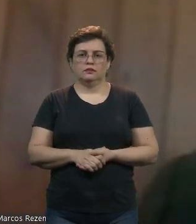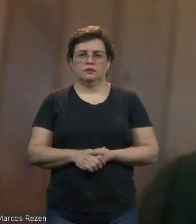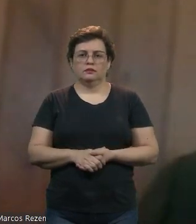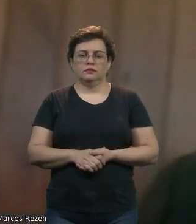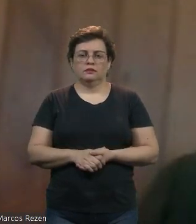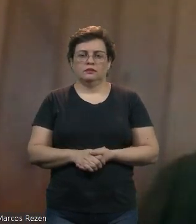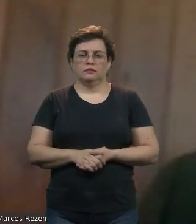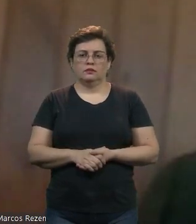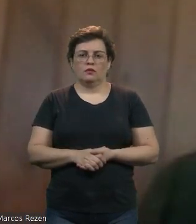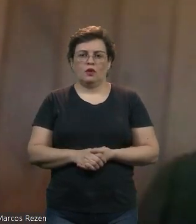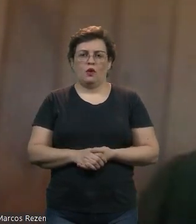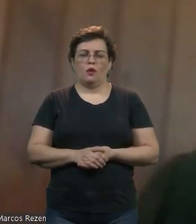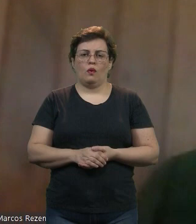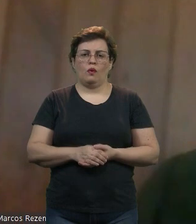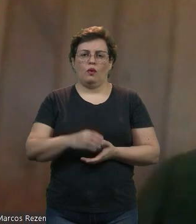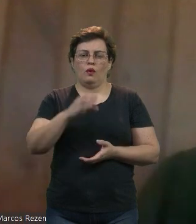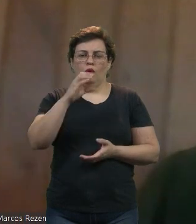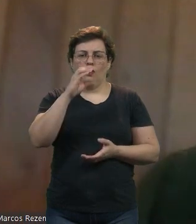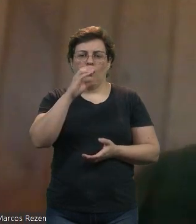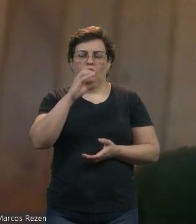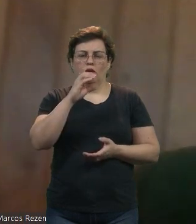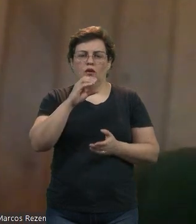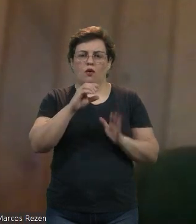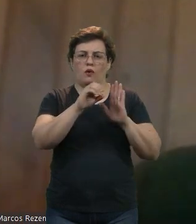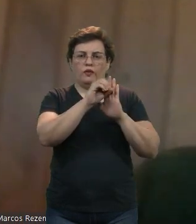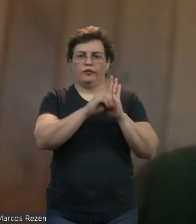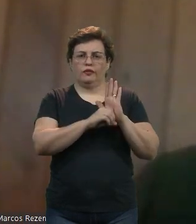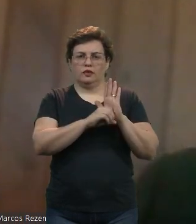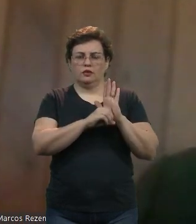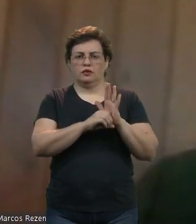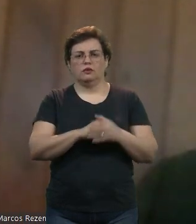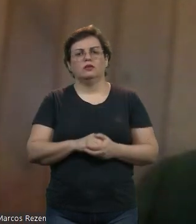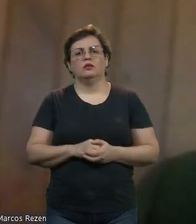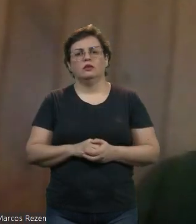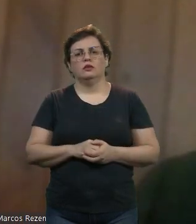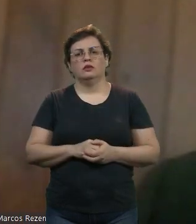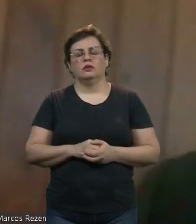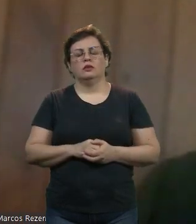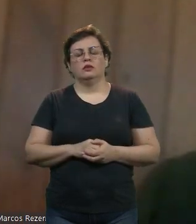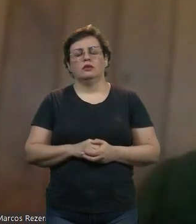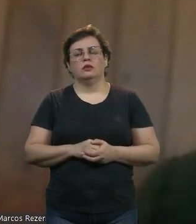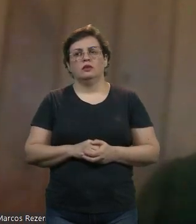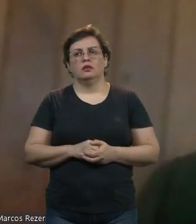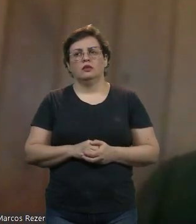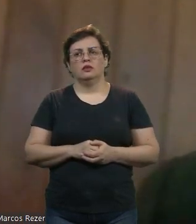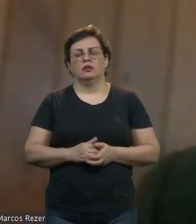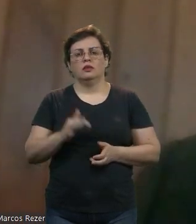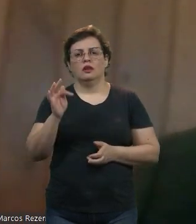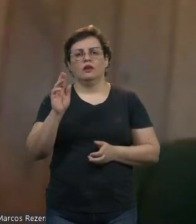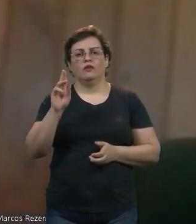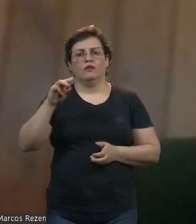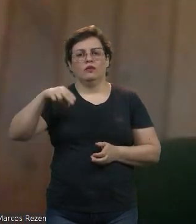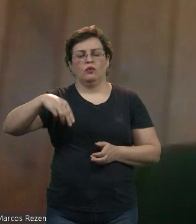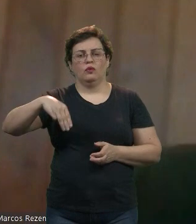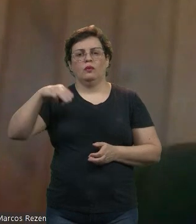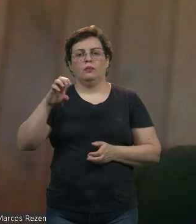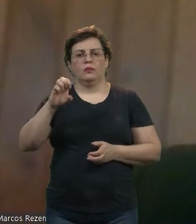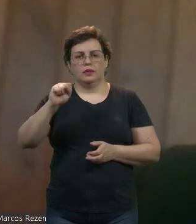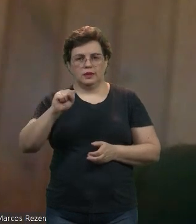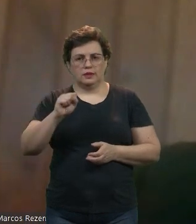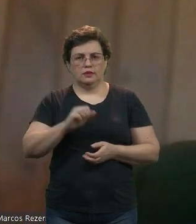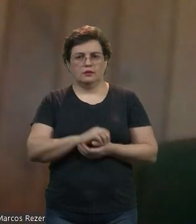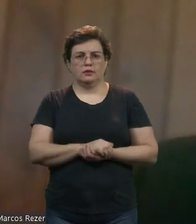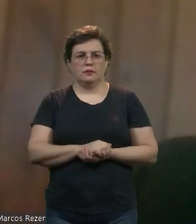Ofício número 73 de 2020, da Fundação Municipal de Ensino Superior de Marília,